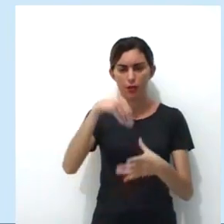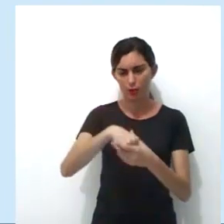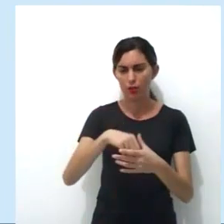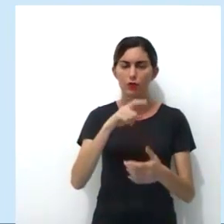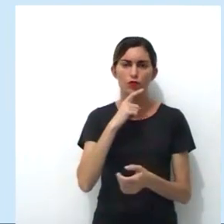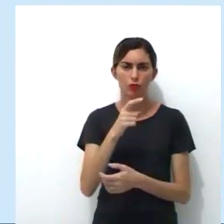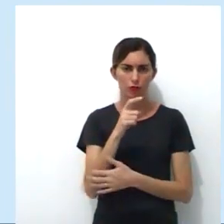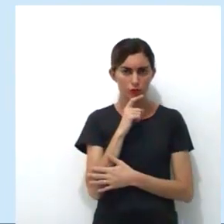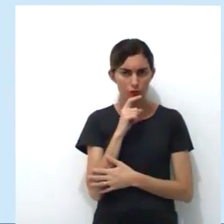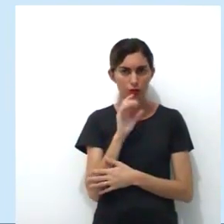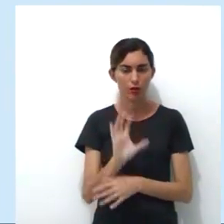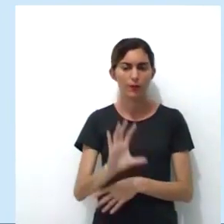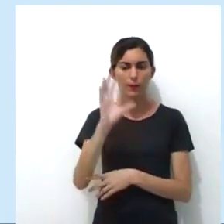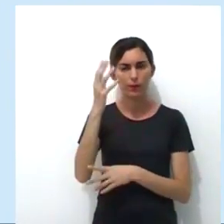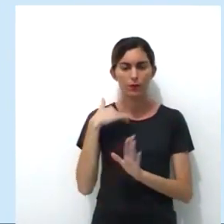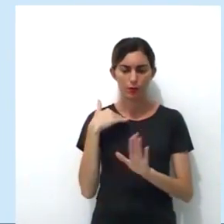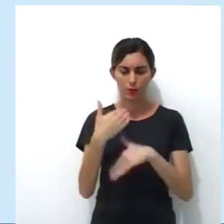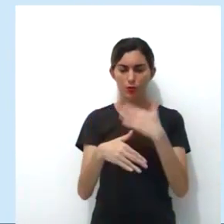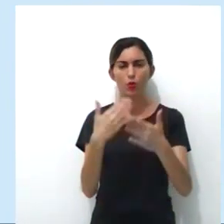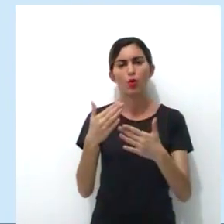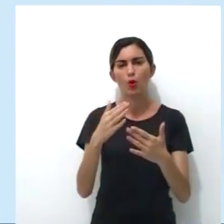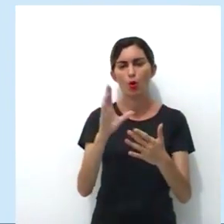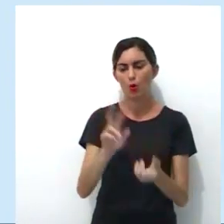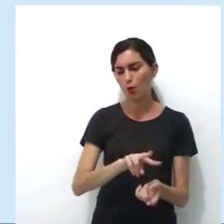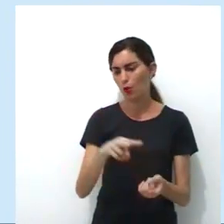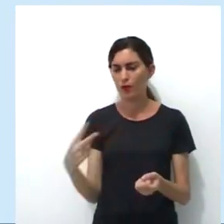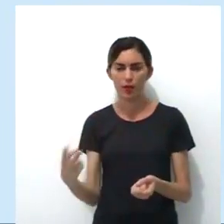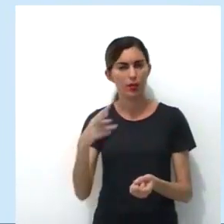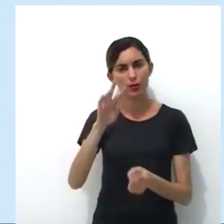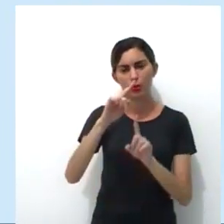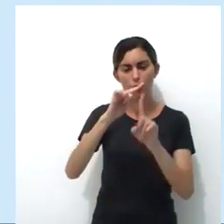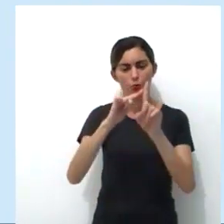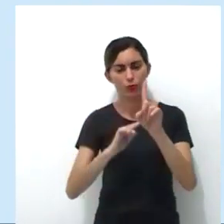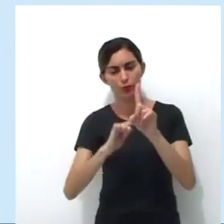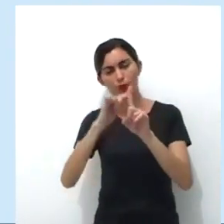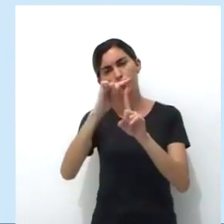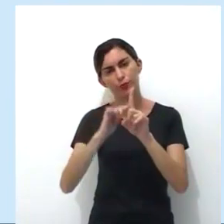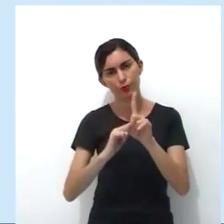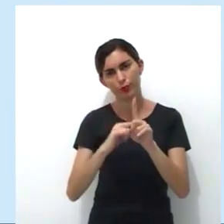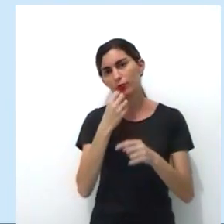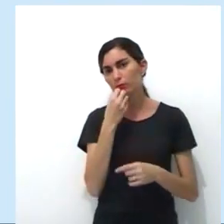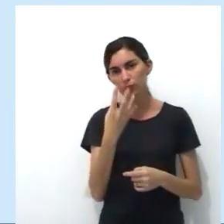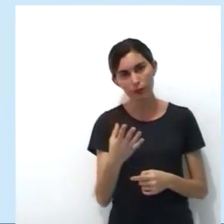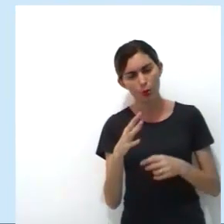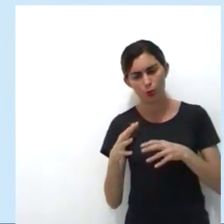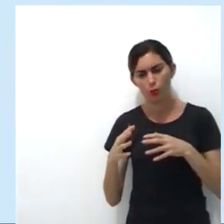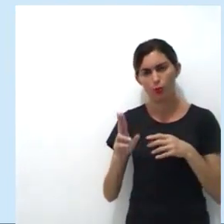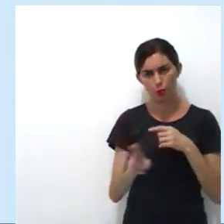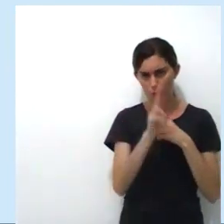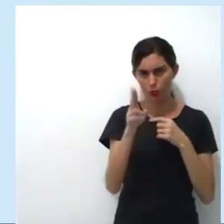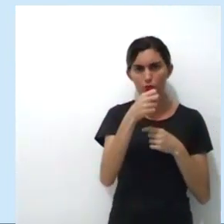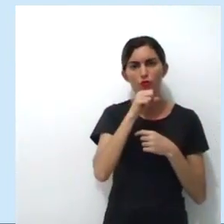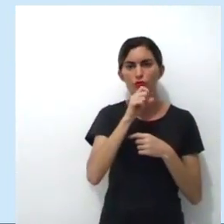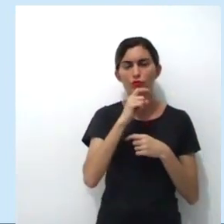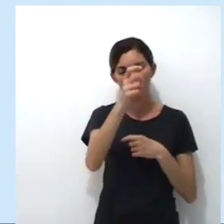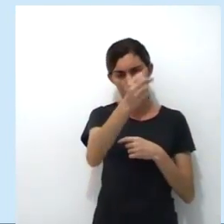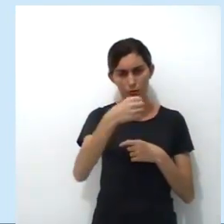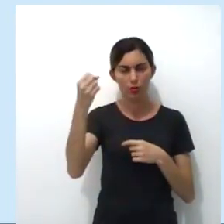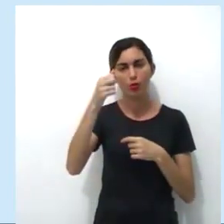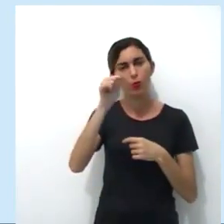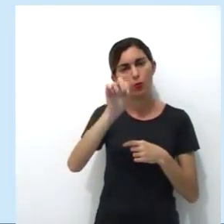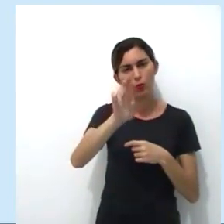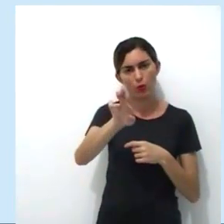que refrigera a nossa geladeira. Além desse processo aí que ocorre dentro da